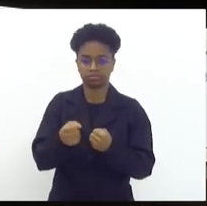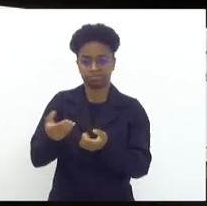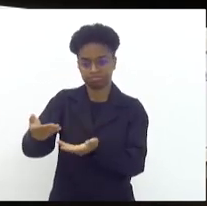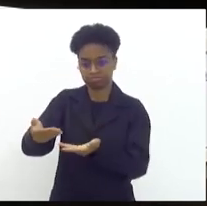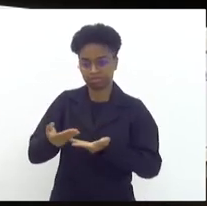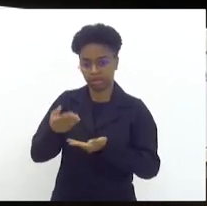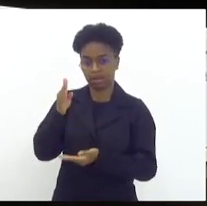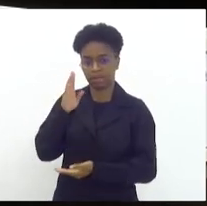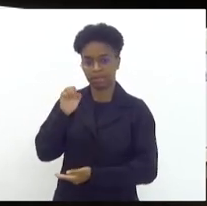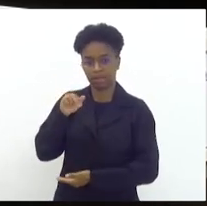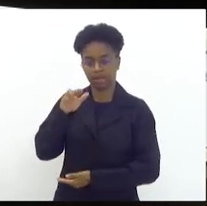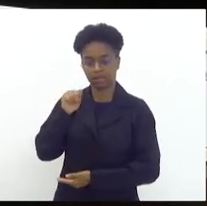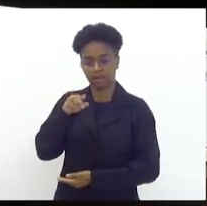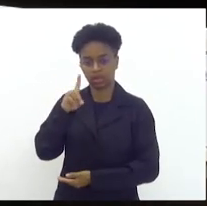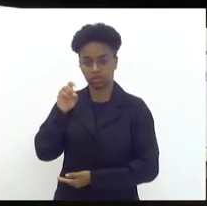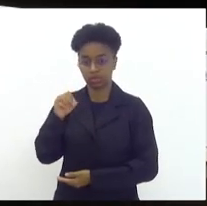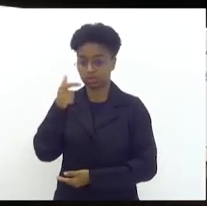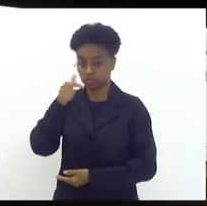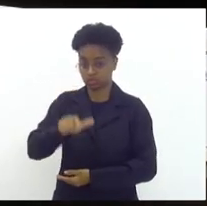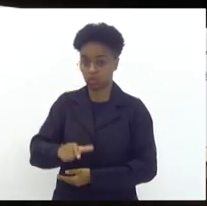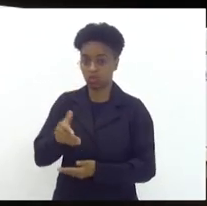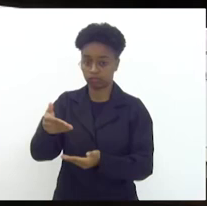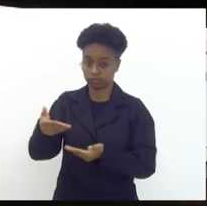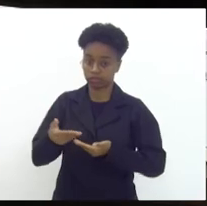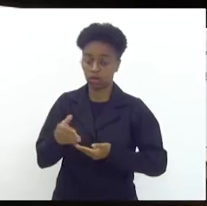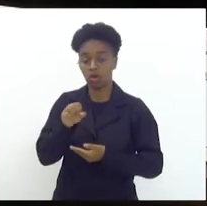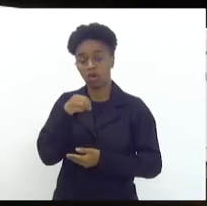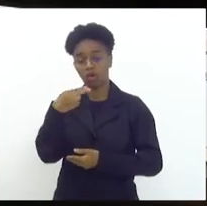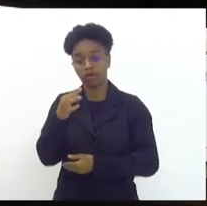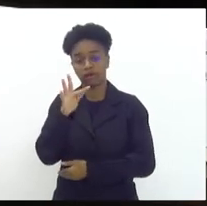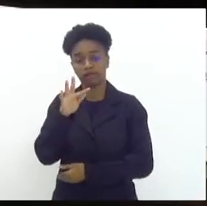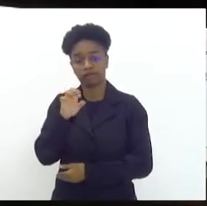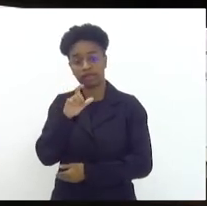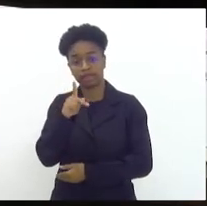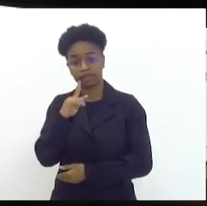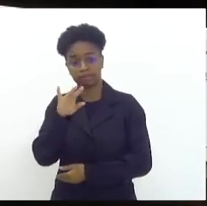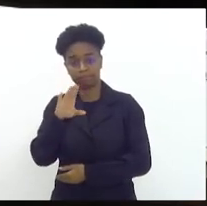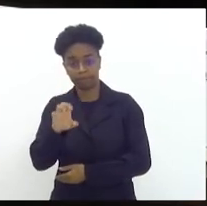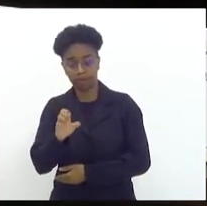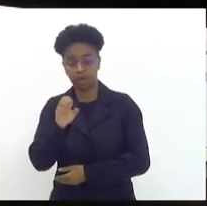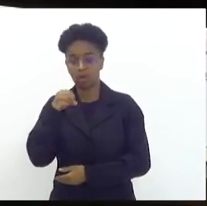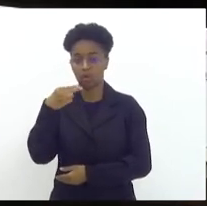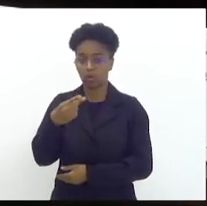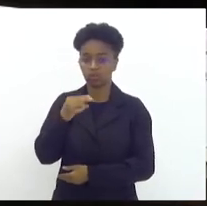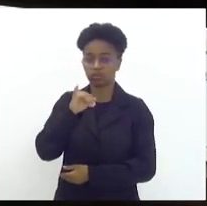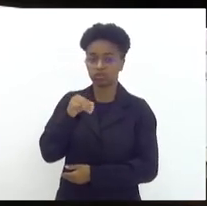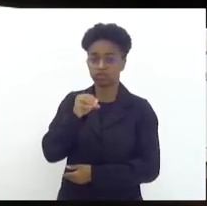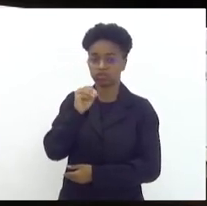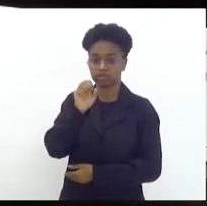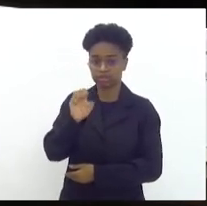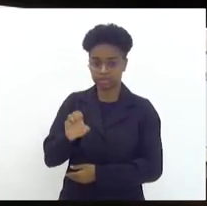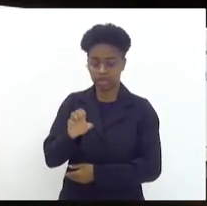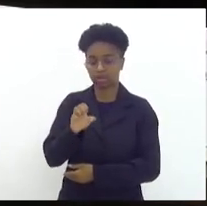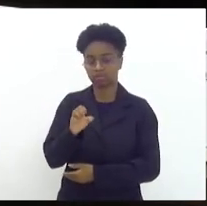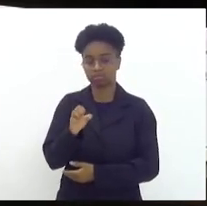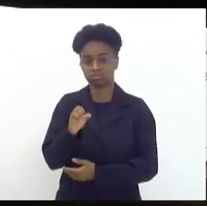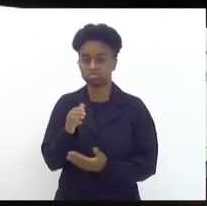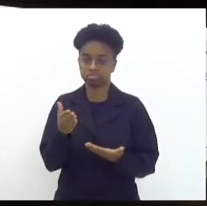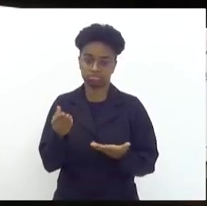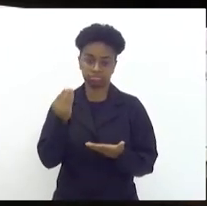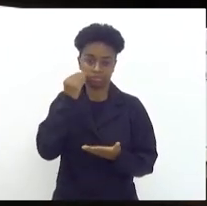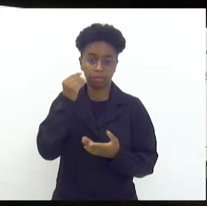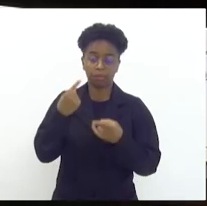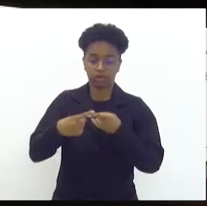abre aqui novamente e talvez o Felipe salta o Zé Roberto Afonso que teve algum documento Felipe salto Zé Roberto